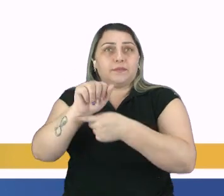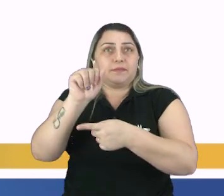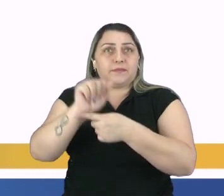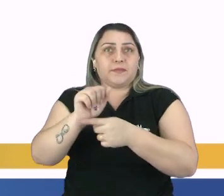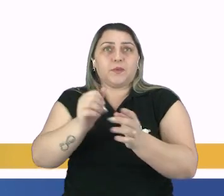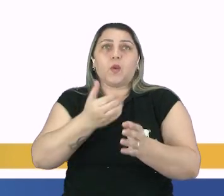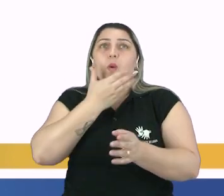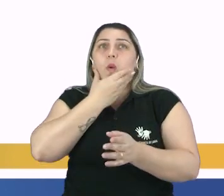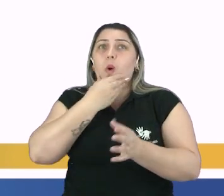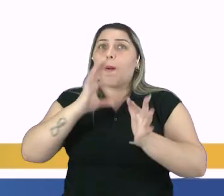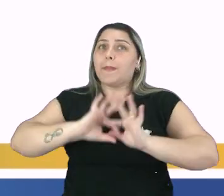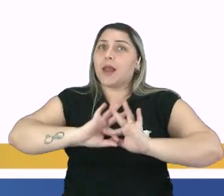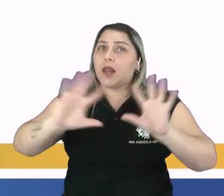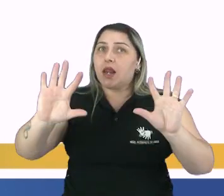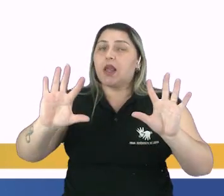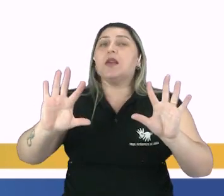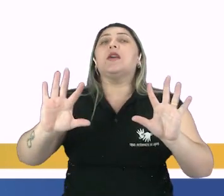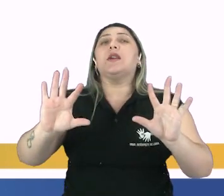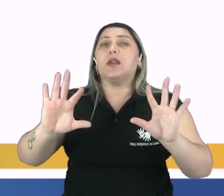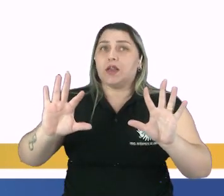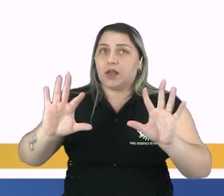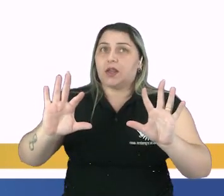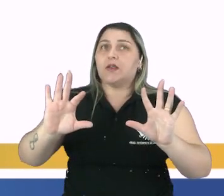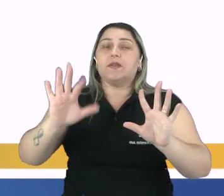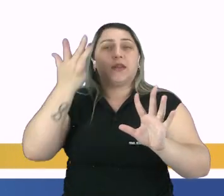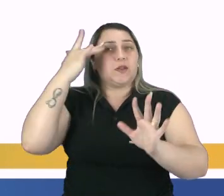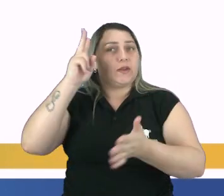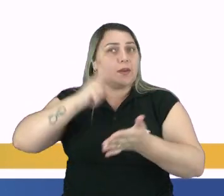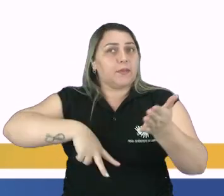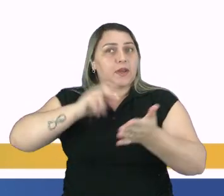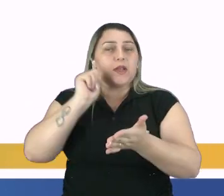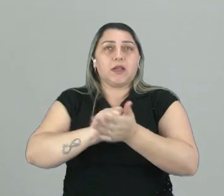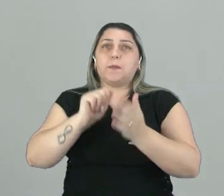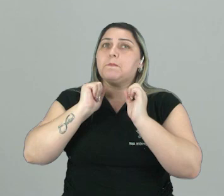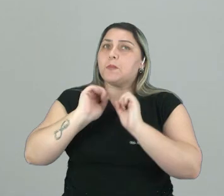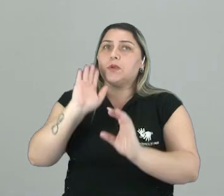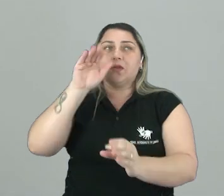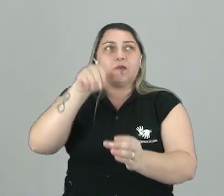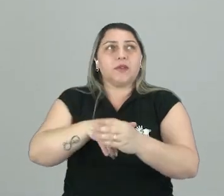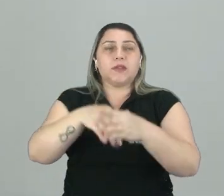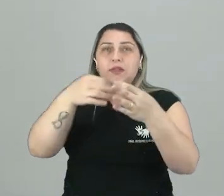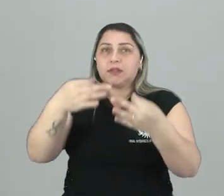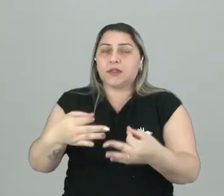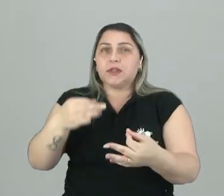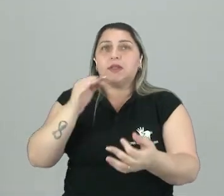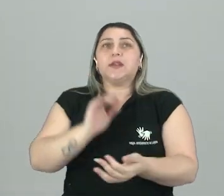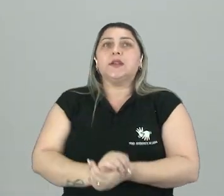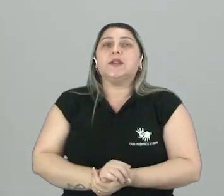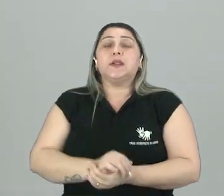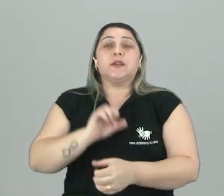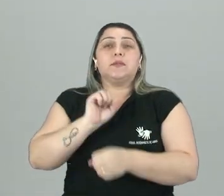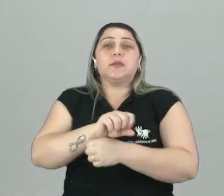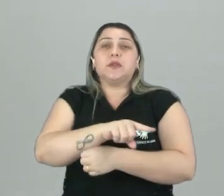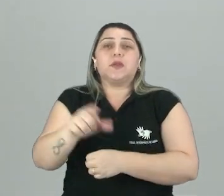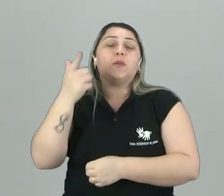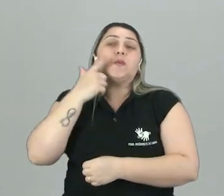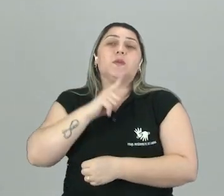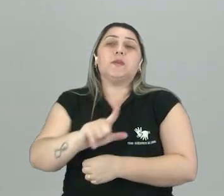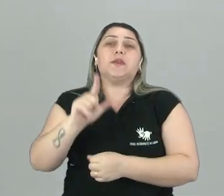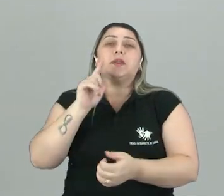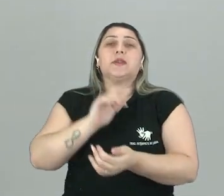Nesse período do Brasil colonial, os homens livres e analfabetos podiam votar, certo? Então é isso, eu espero que vocês tenham